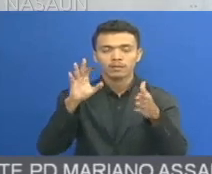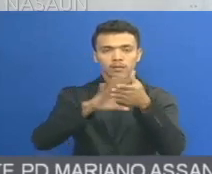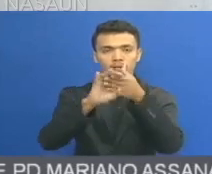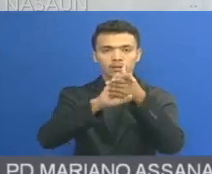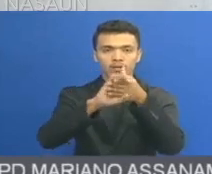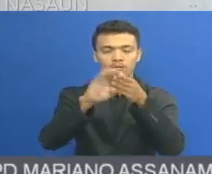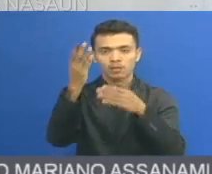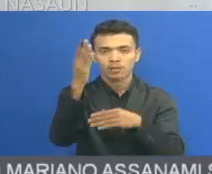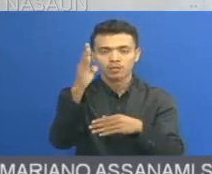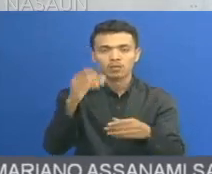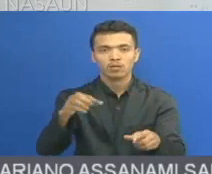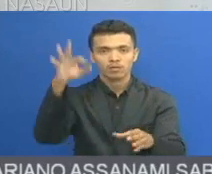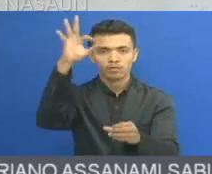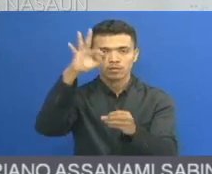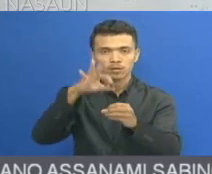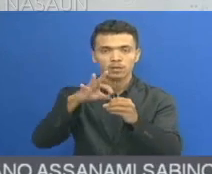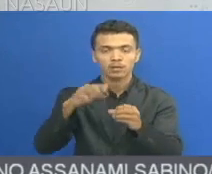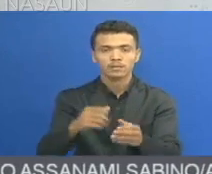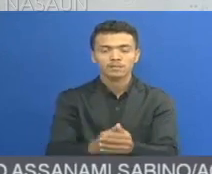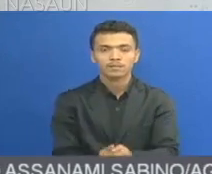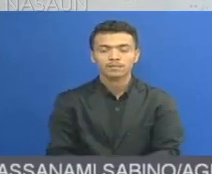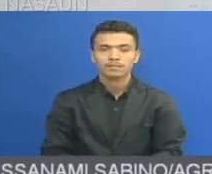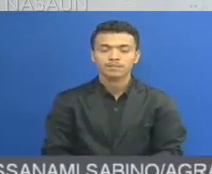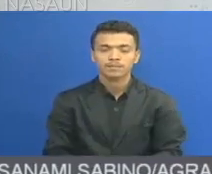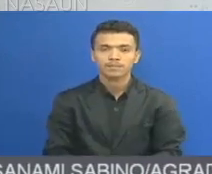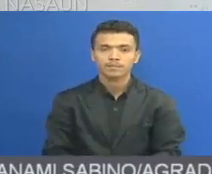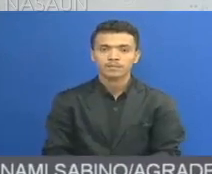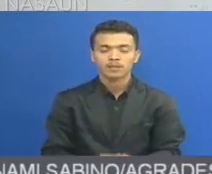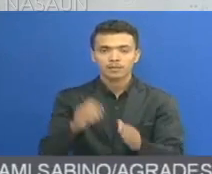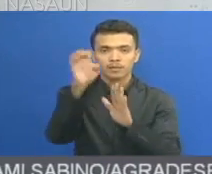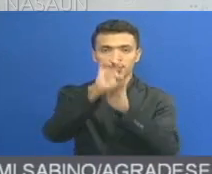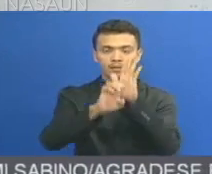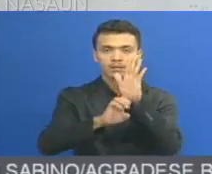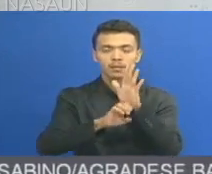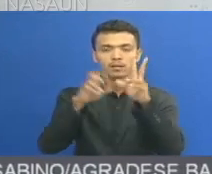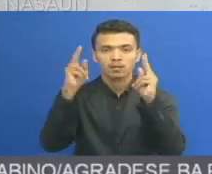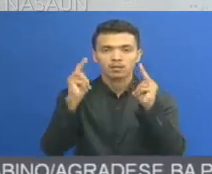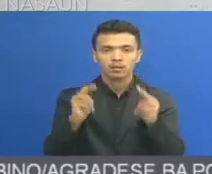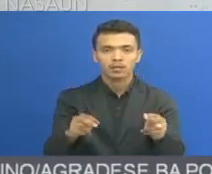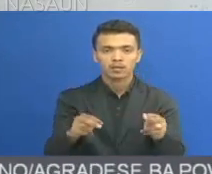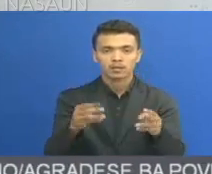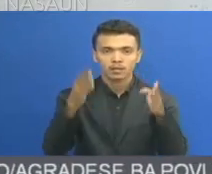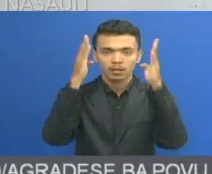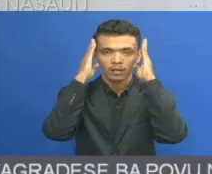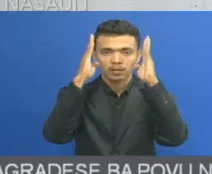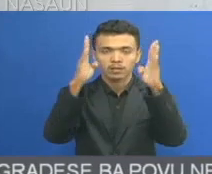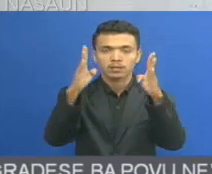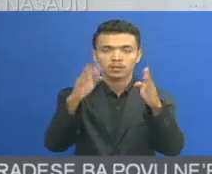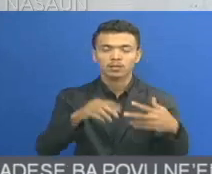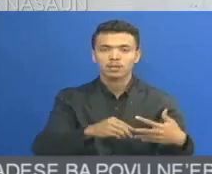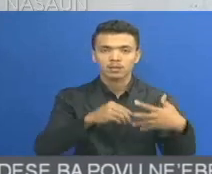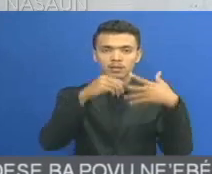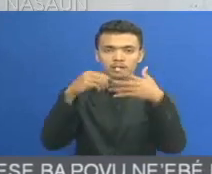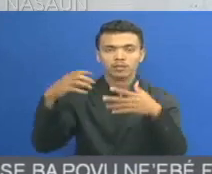cartão eleitoral. Onde vota. E daí, o Estado tem que chamar atenção. Leu a